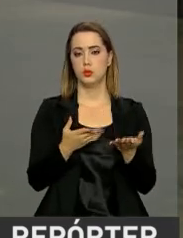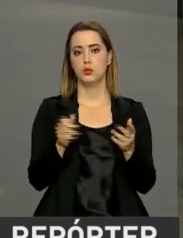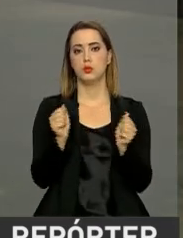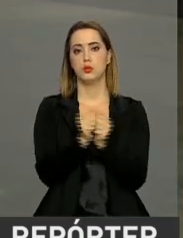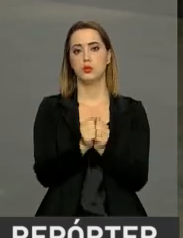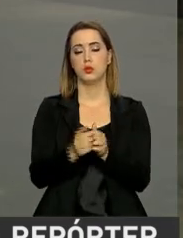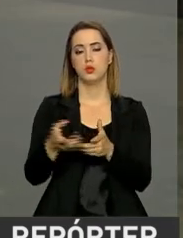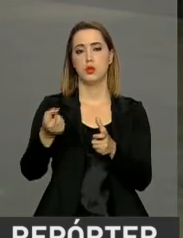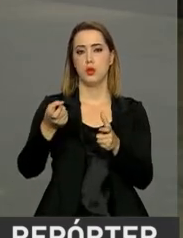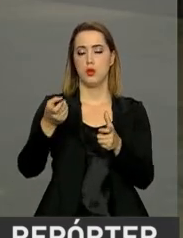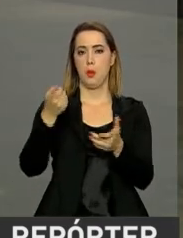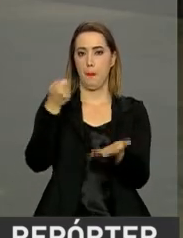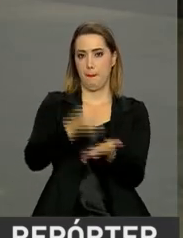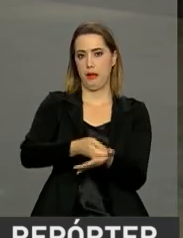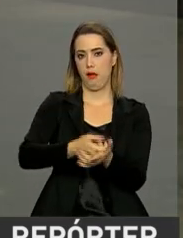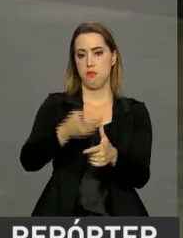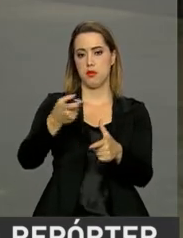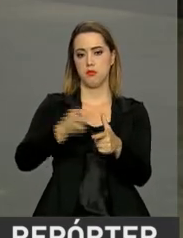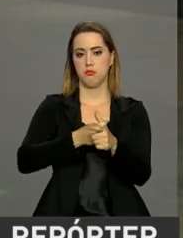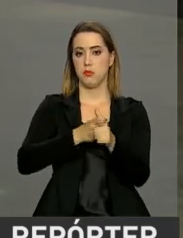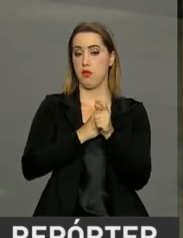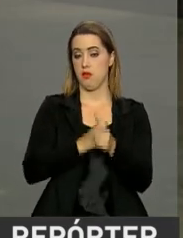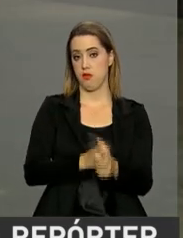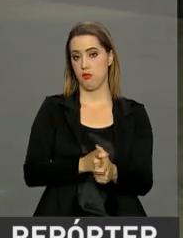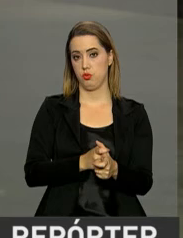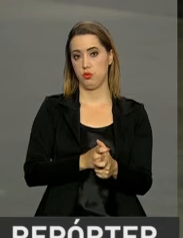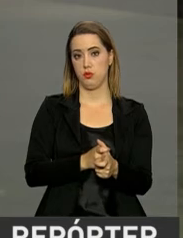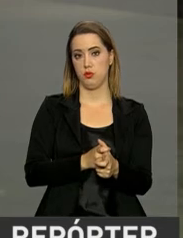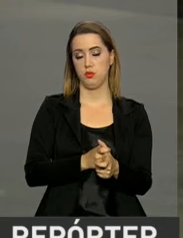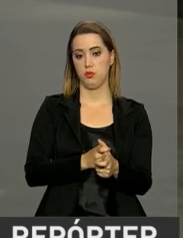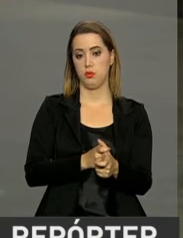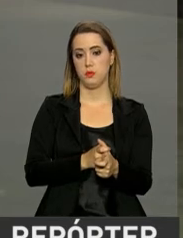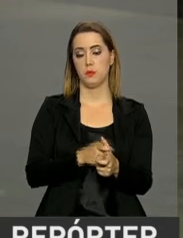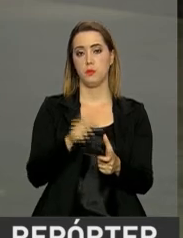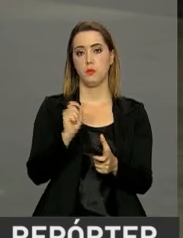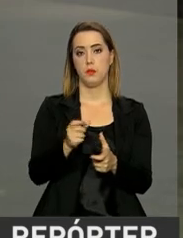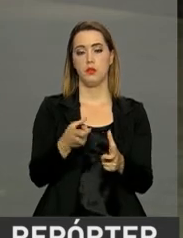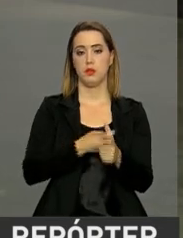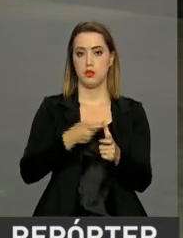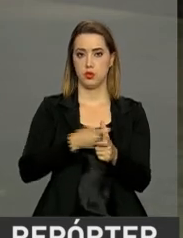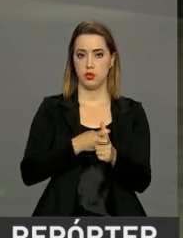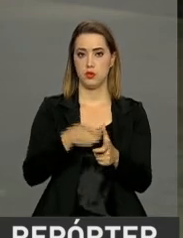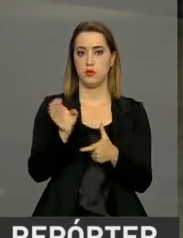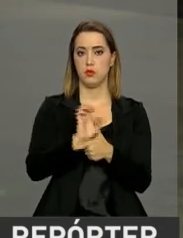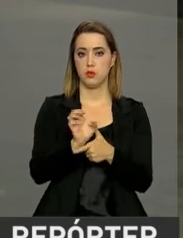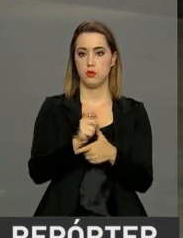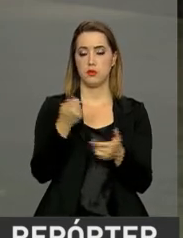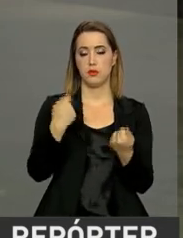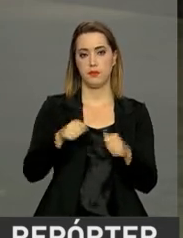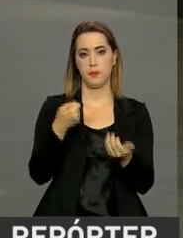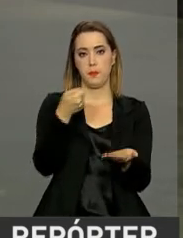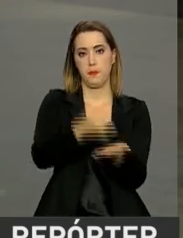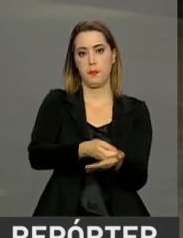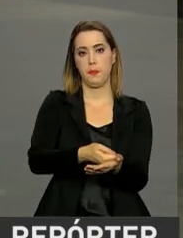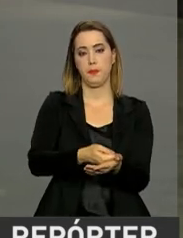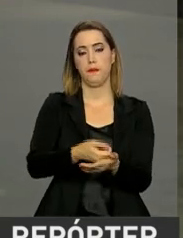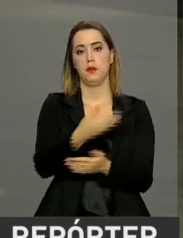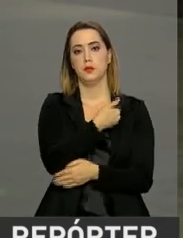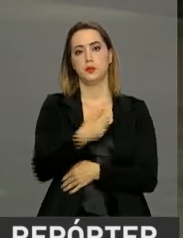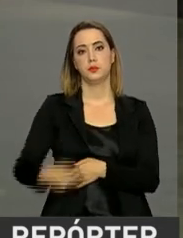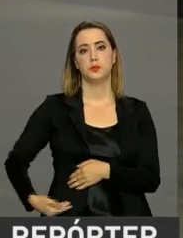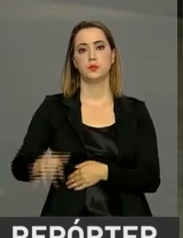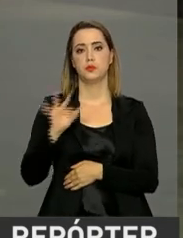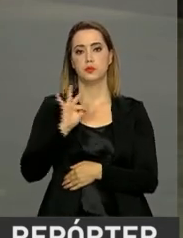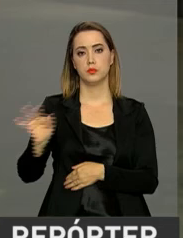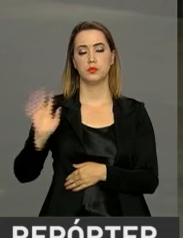a renegociação dos estados com a renegociação da dívida dos estados com a União. A primeira parte da reunião